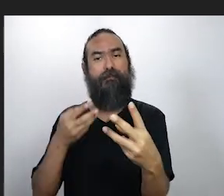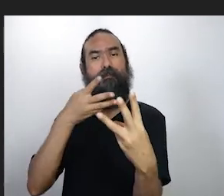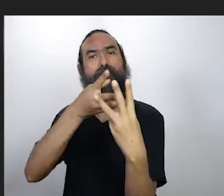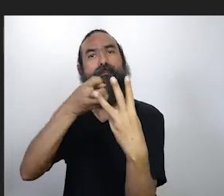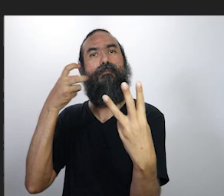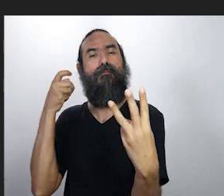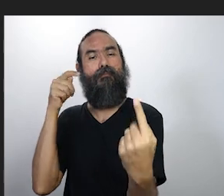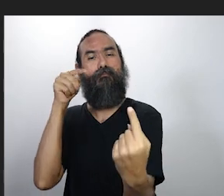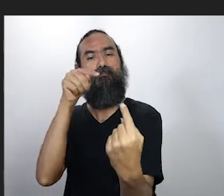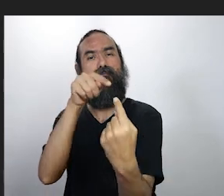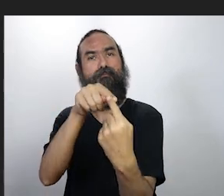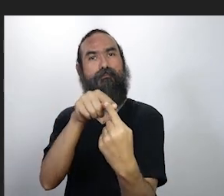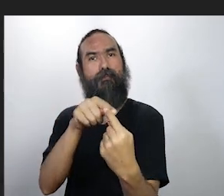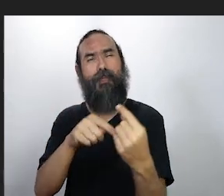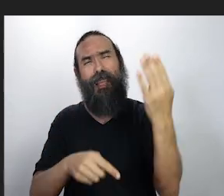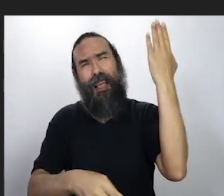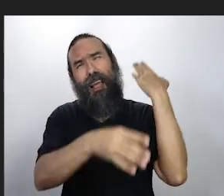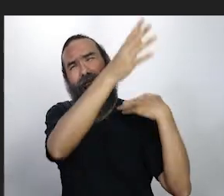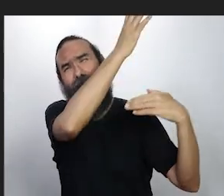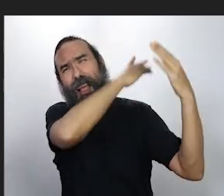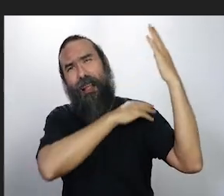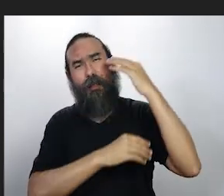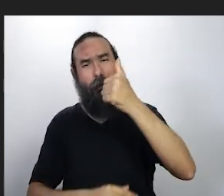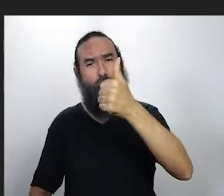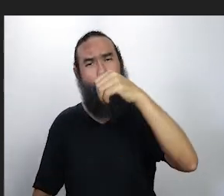que são muito meus amigos, onde eu fiquei mais, né?